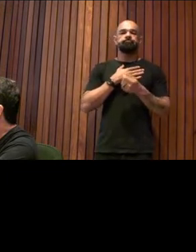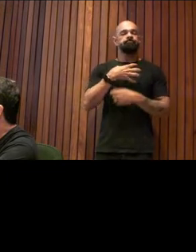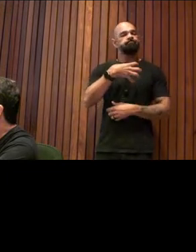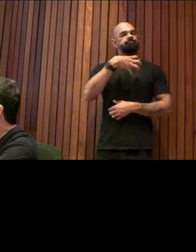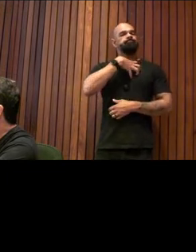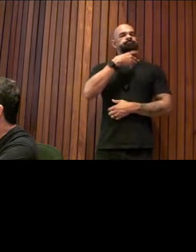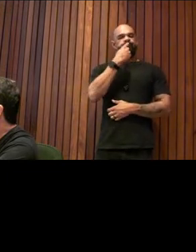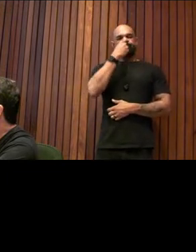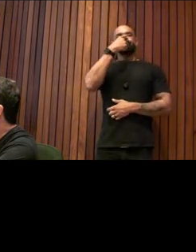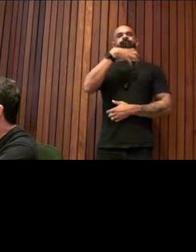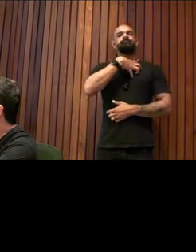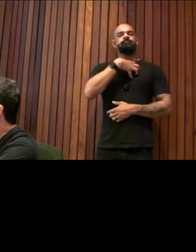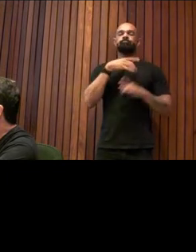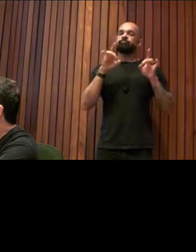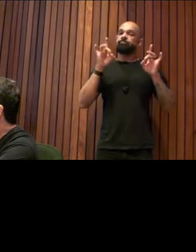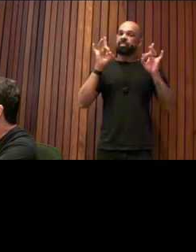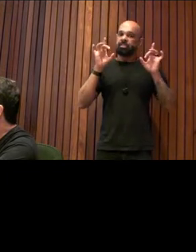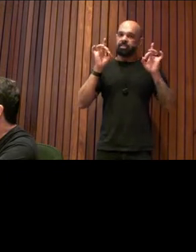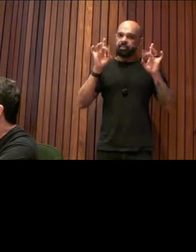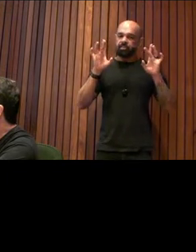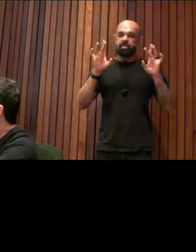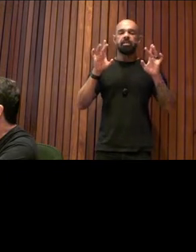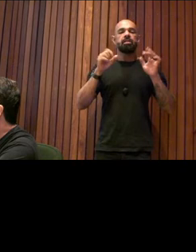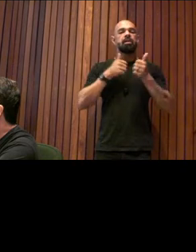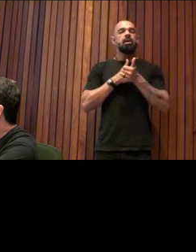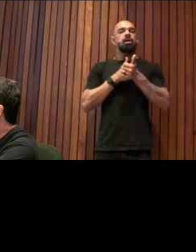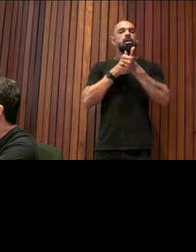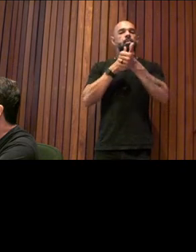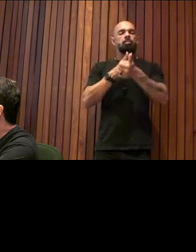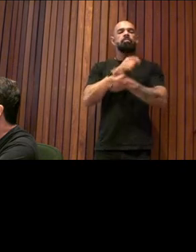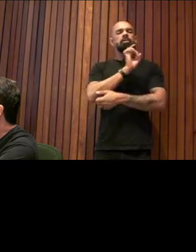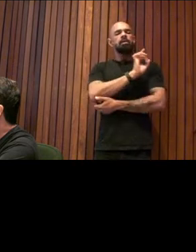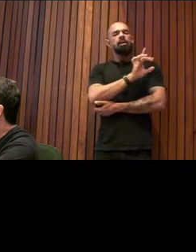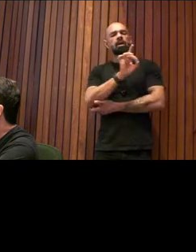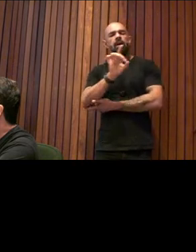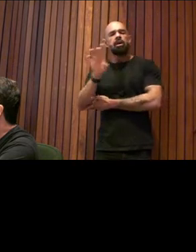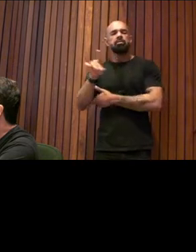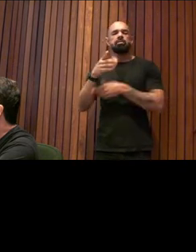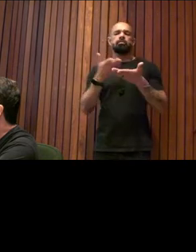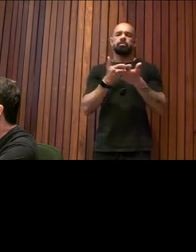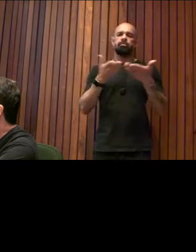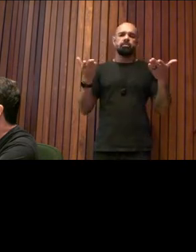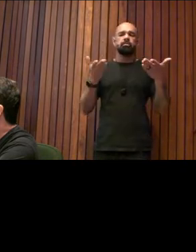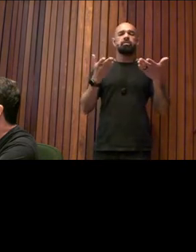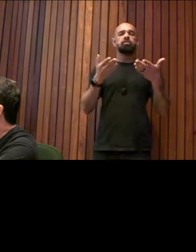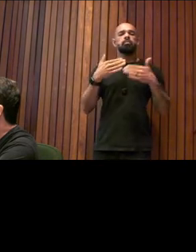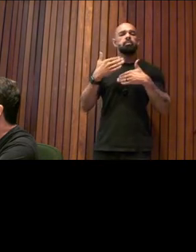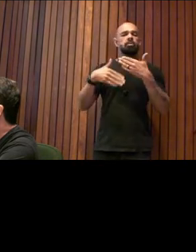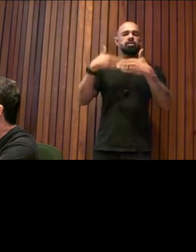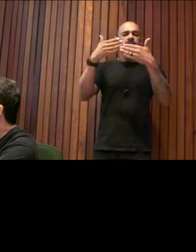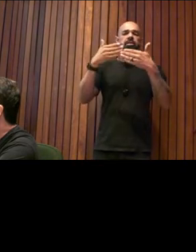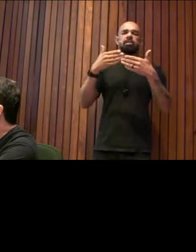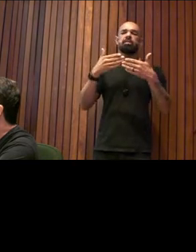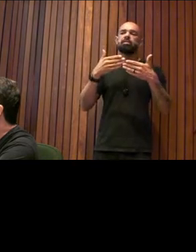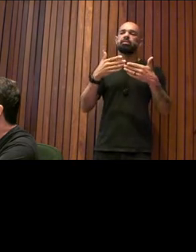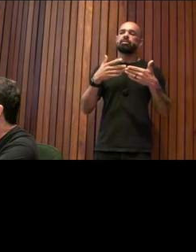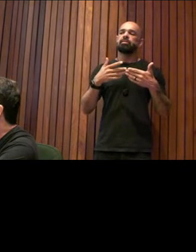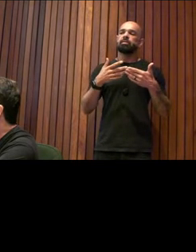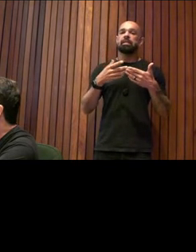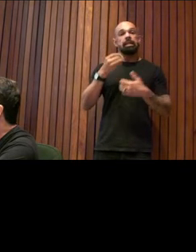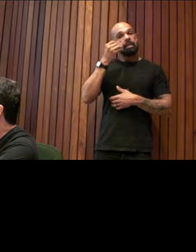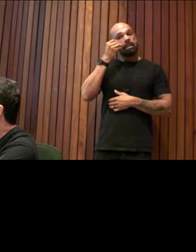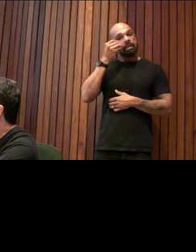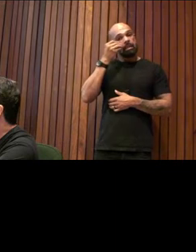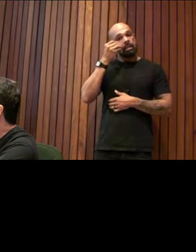inspirador, muito especial acompanhar cada um de vocês nos seus processos e